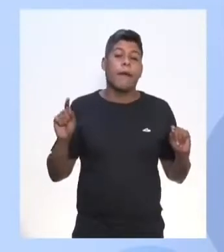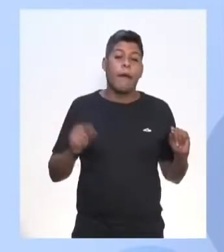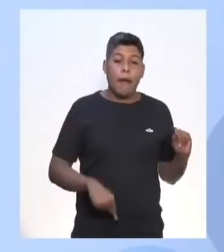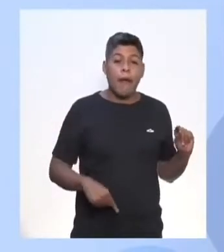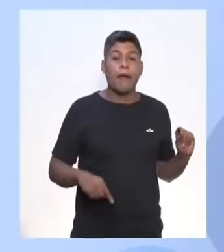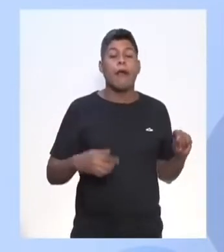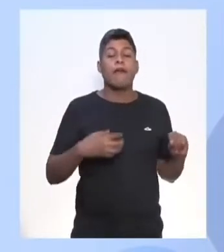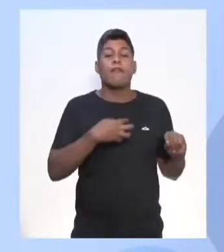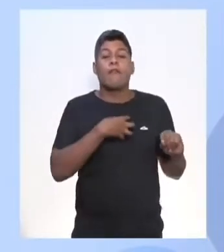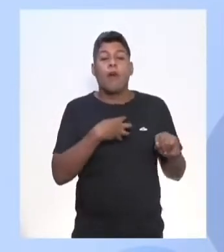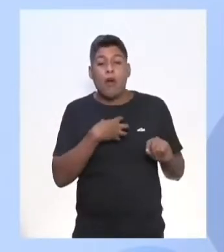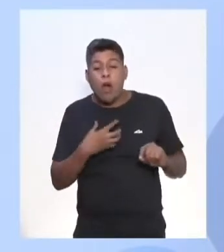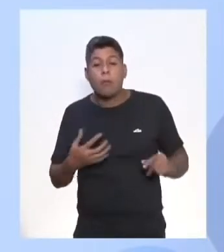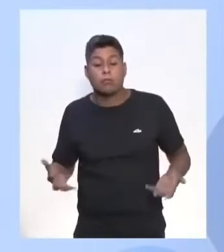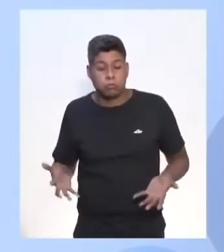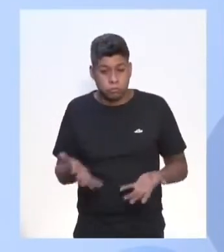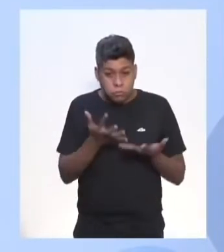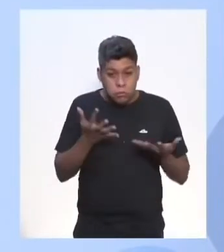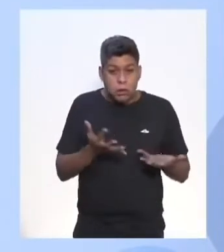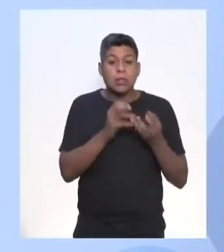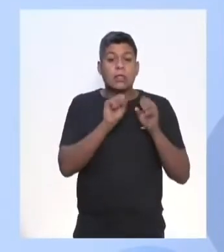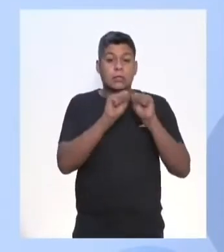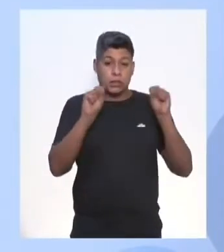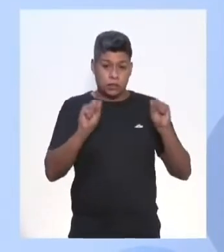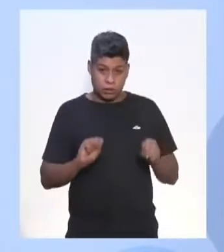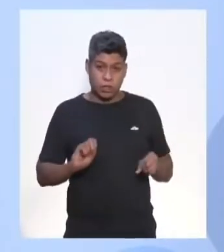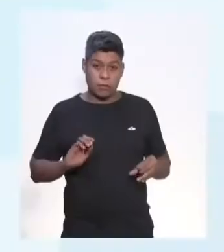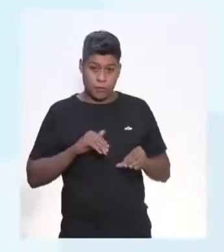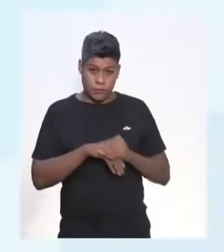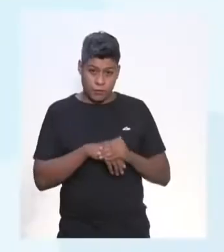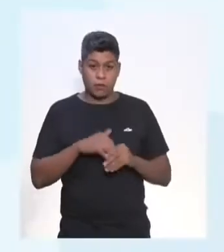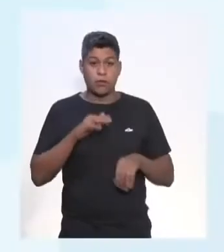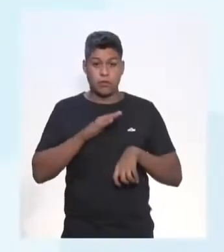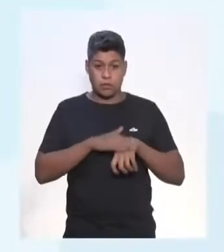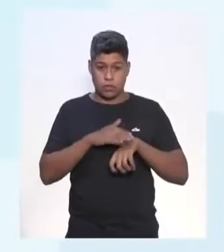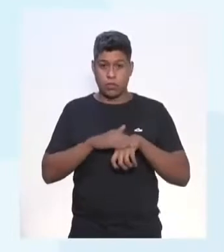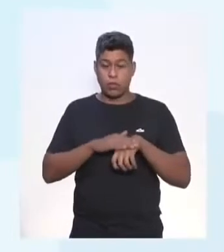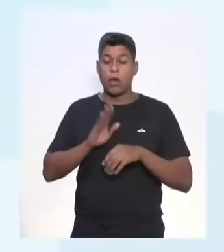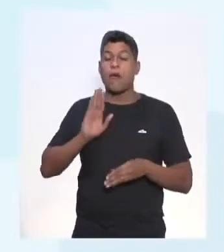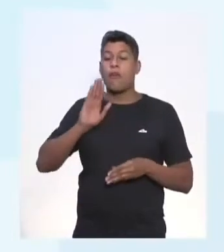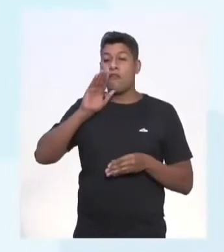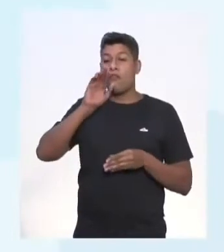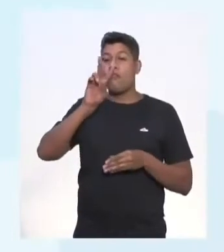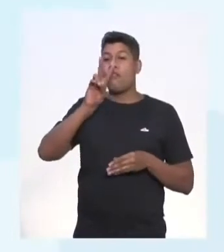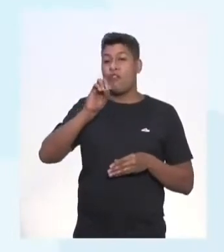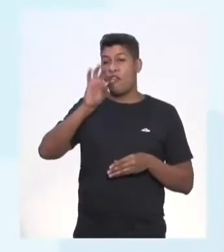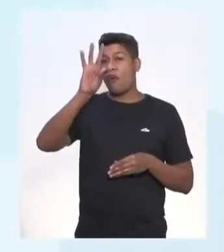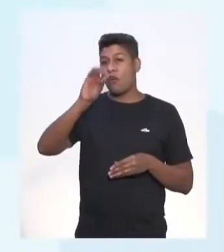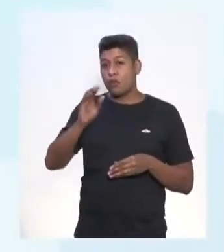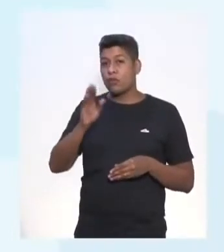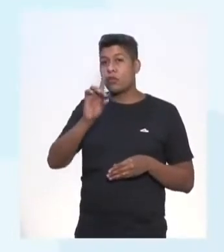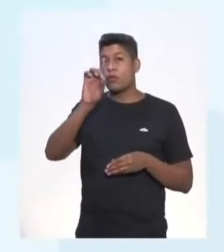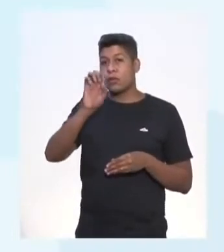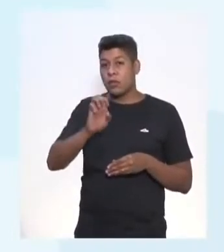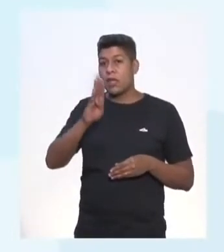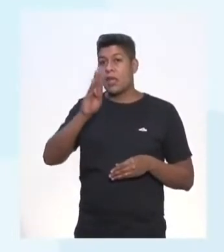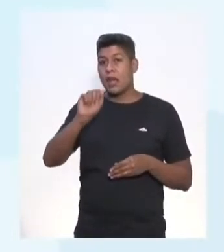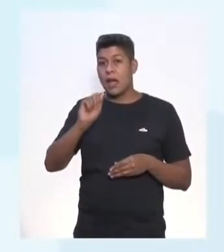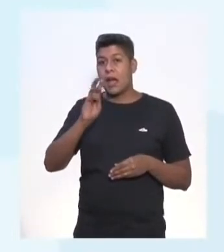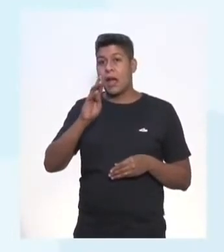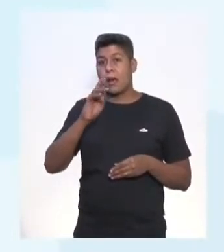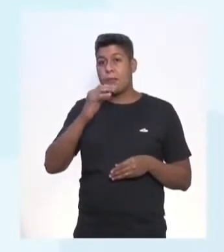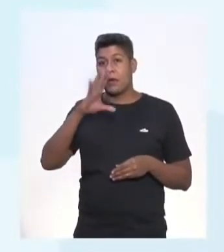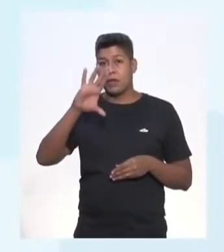essa forma de conduzir o sistema eleitoral, ela é chamada aí de voto de cabresto, como nós estamos